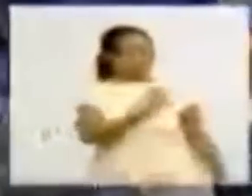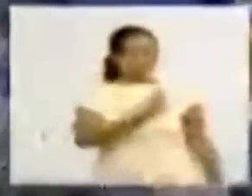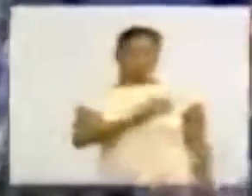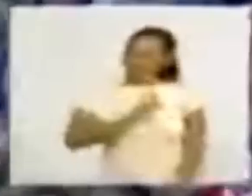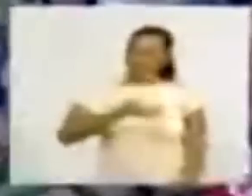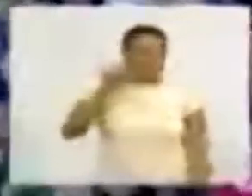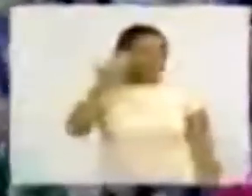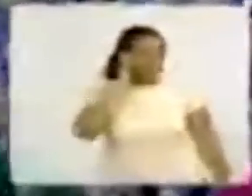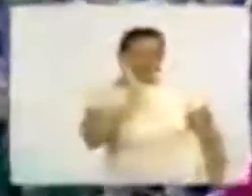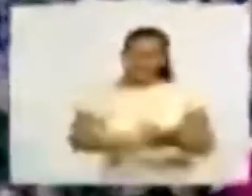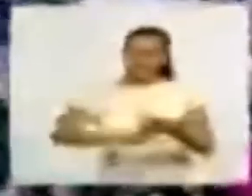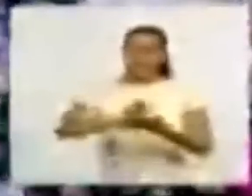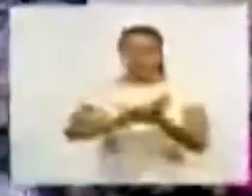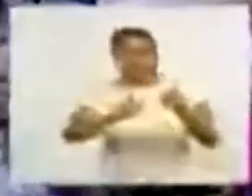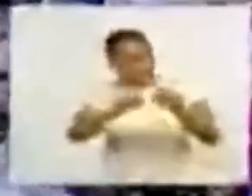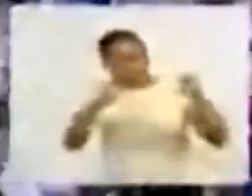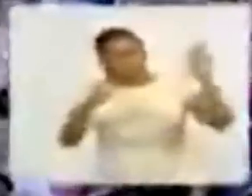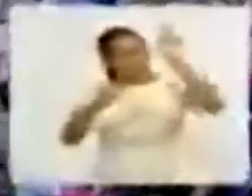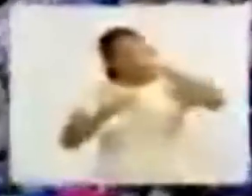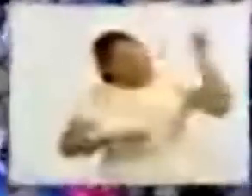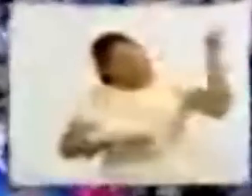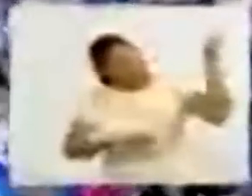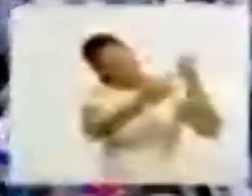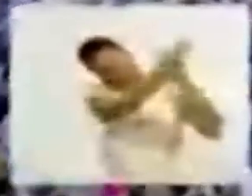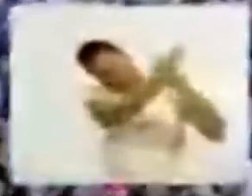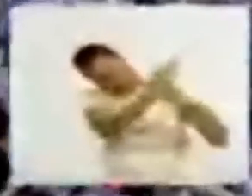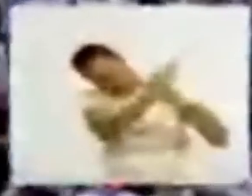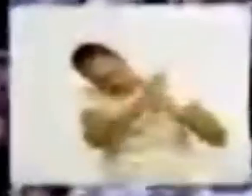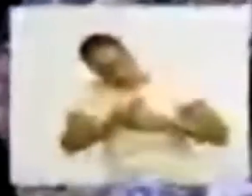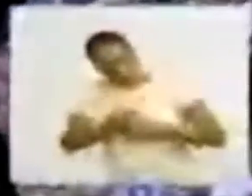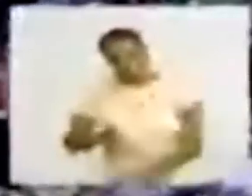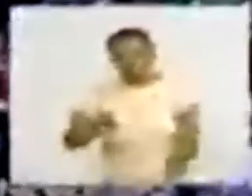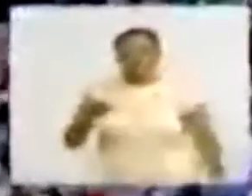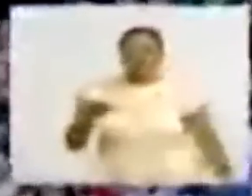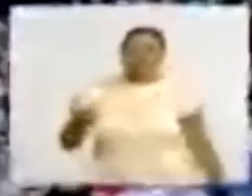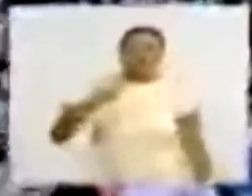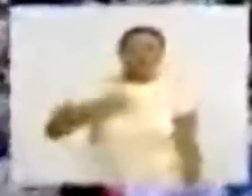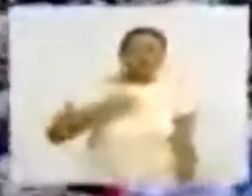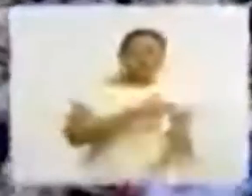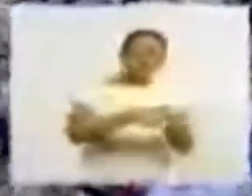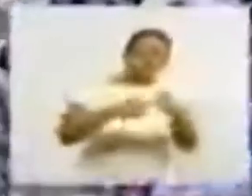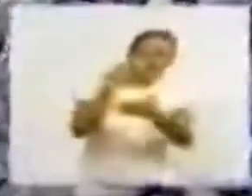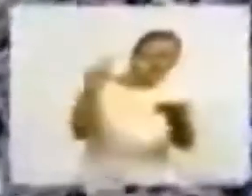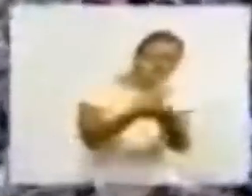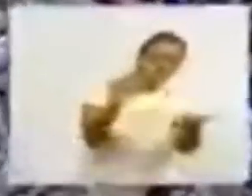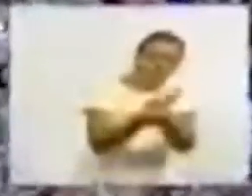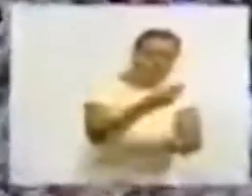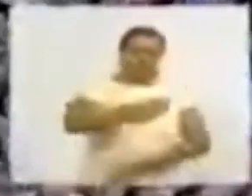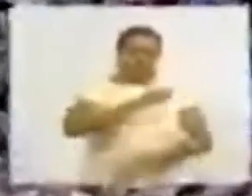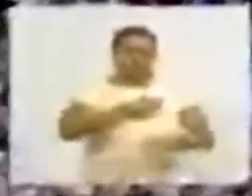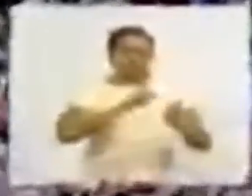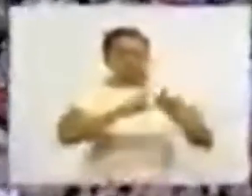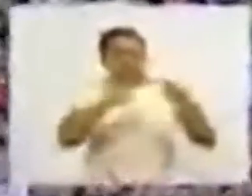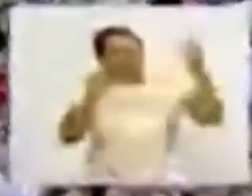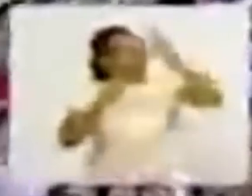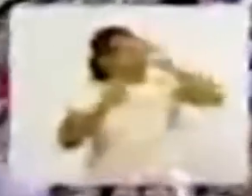a vida, tu vieste compreender por mim. Quando os meus olhos não